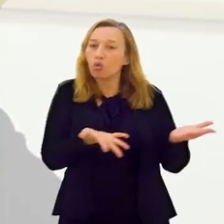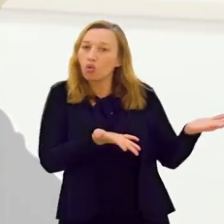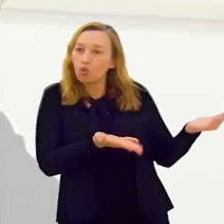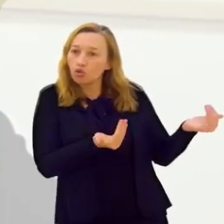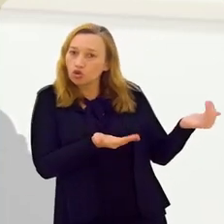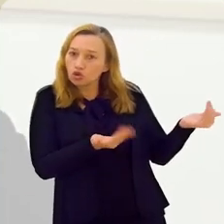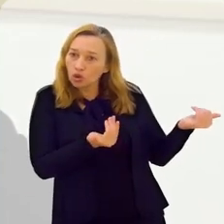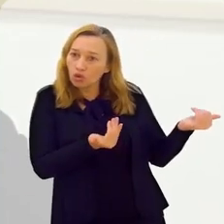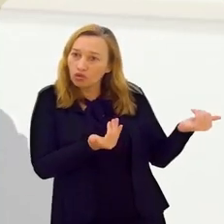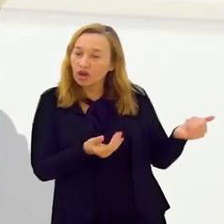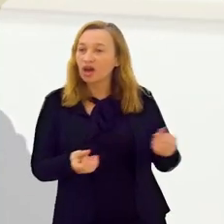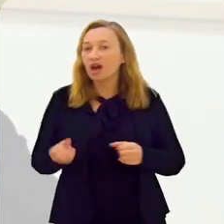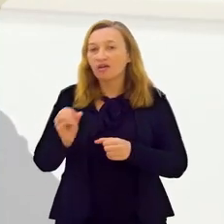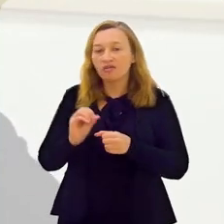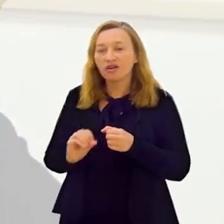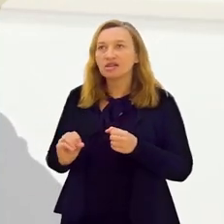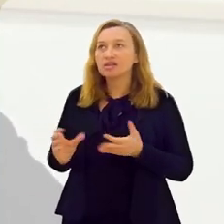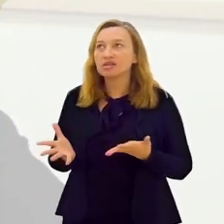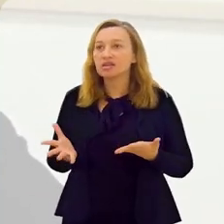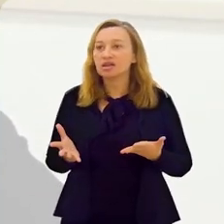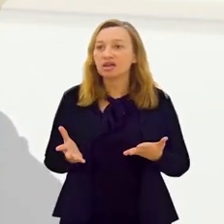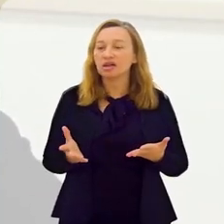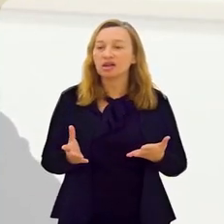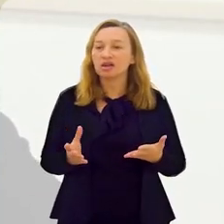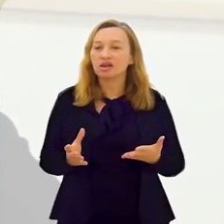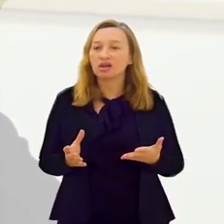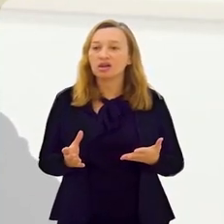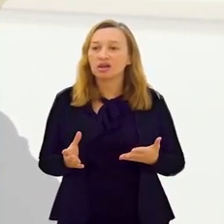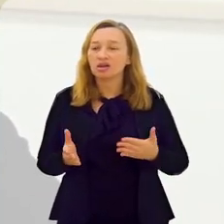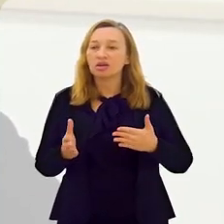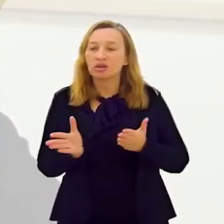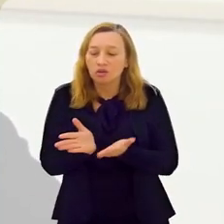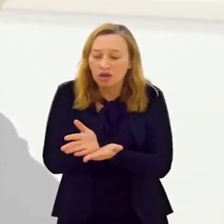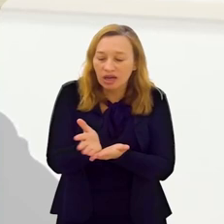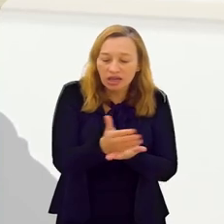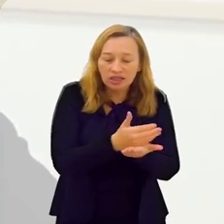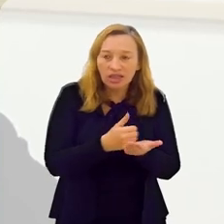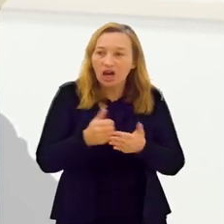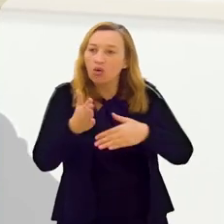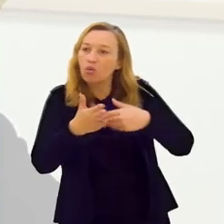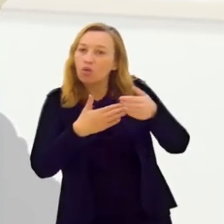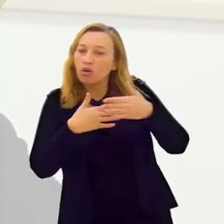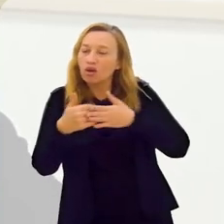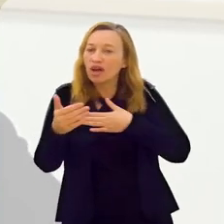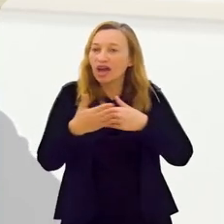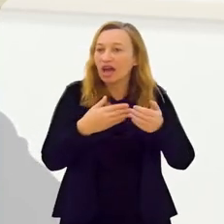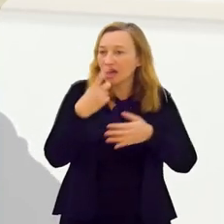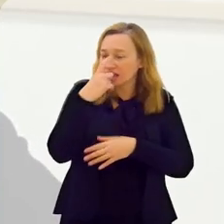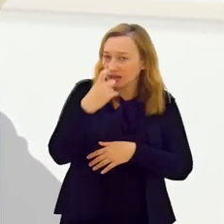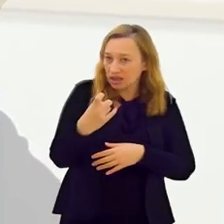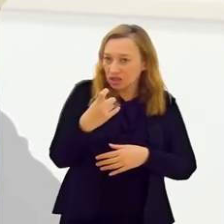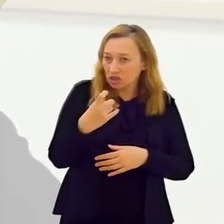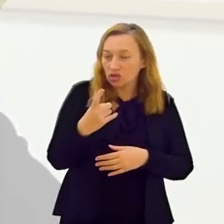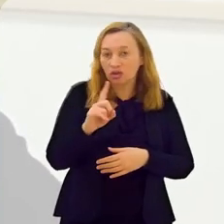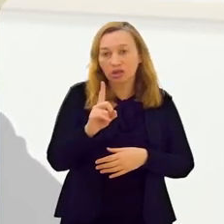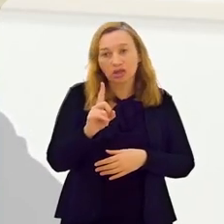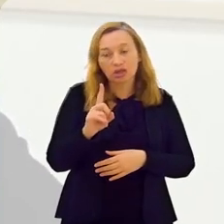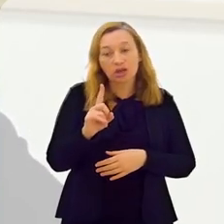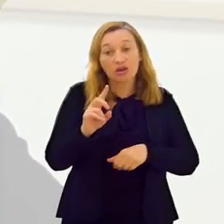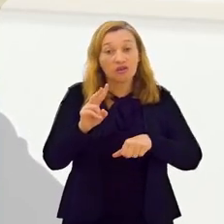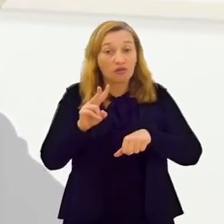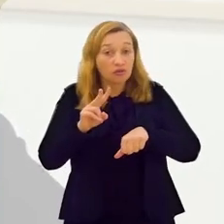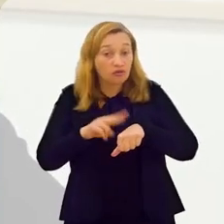mas que estimula o jovem, certo, a fazer a cata de qualquer lixo, certo, e ao